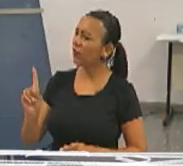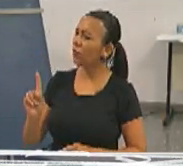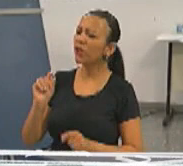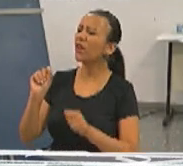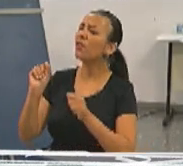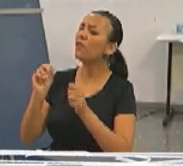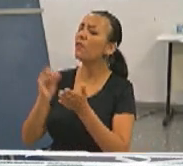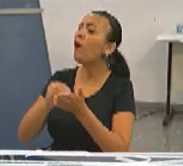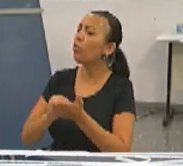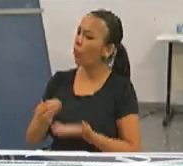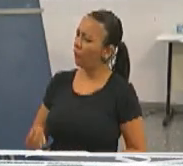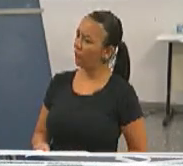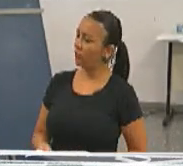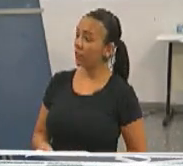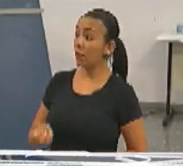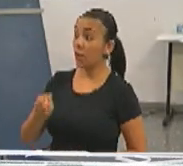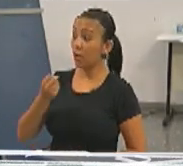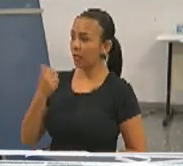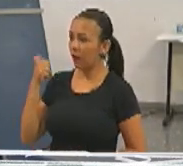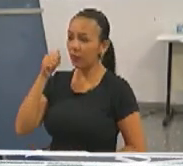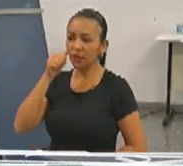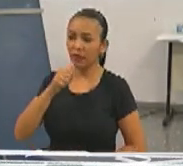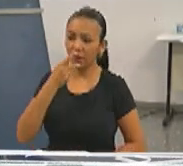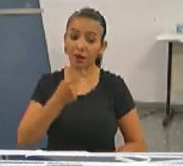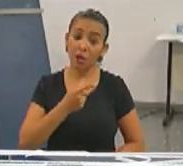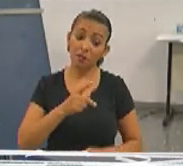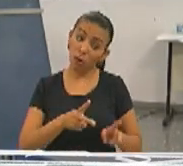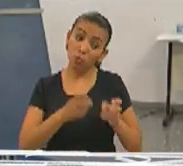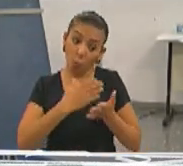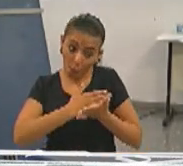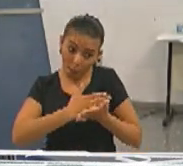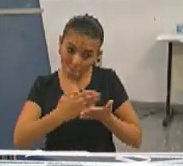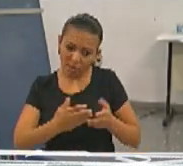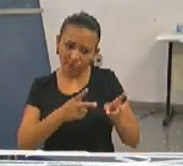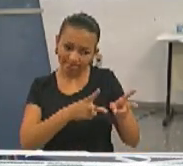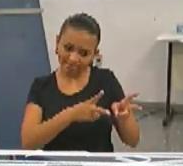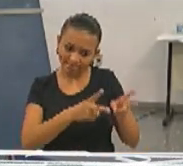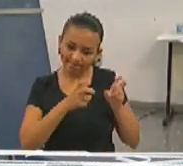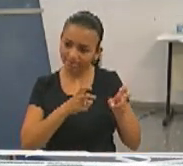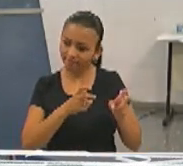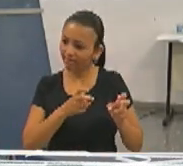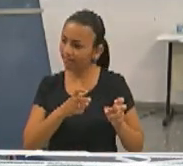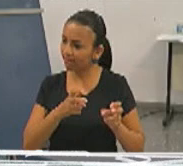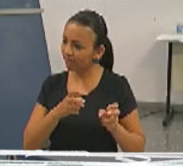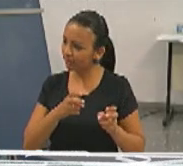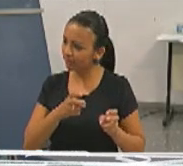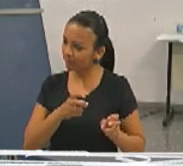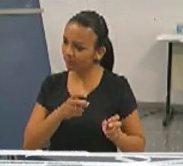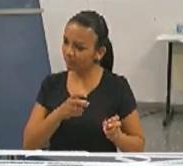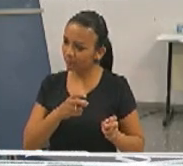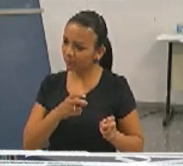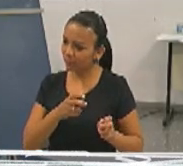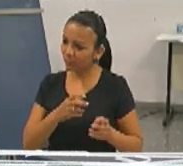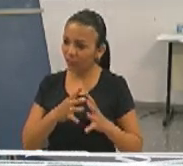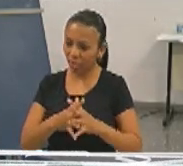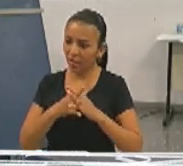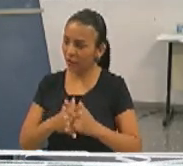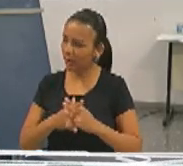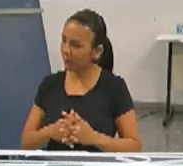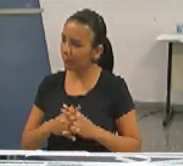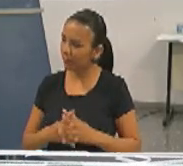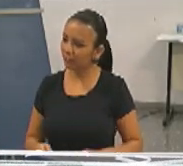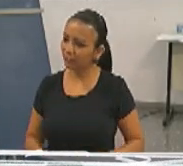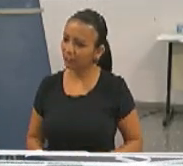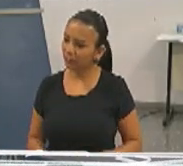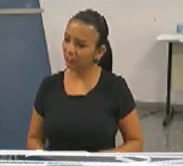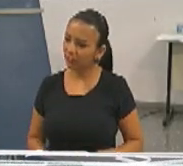Por quê? Bom, inicialmente foi notado que... Deixa nós conversar. Está contando o tempo aí? Tá? Não, pode falar. Você